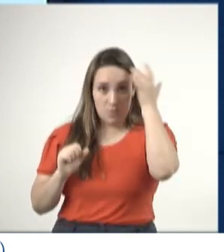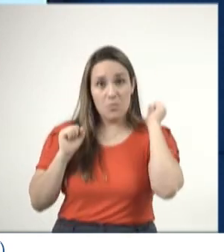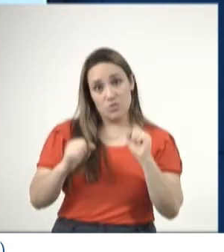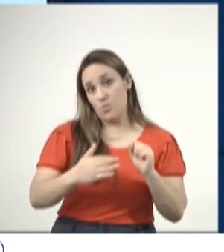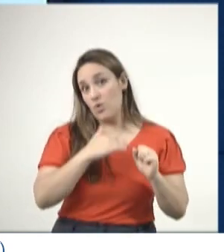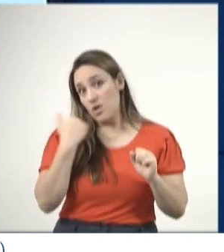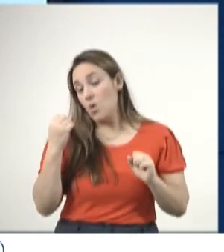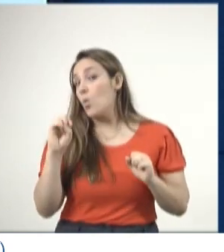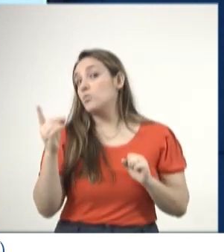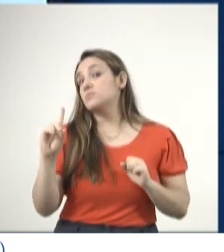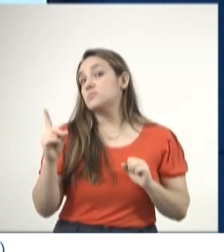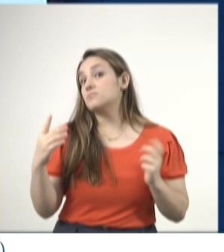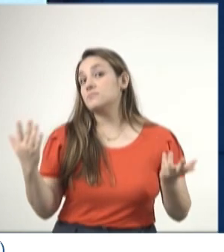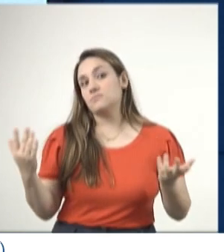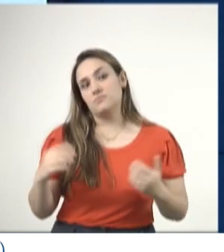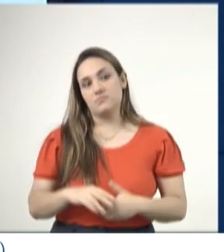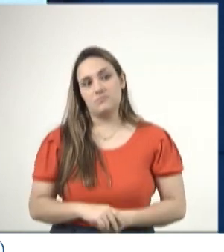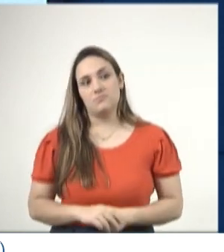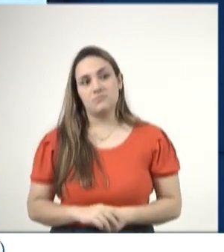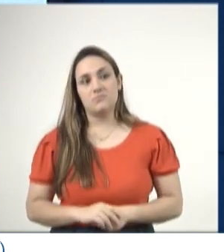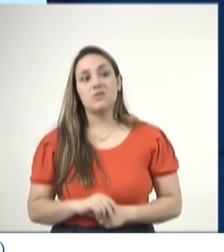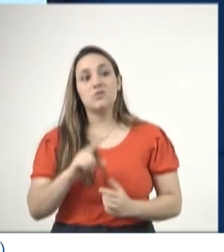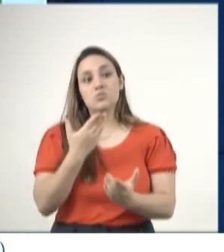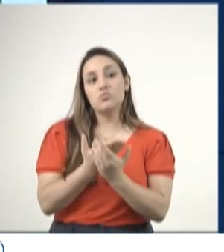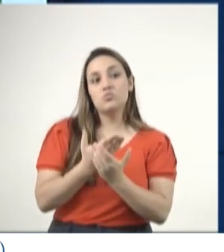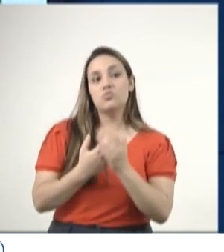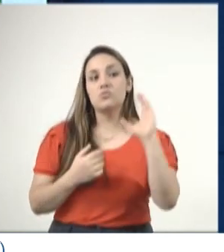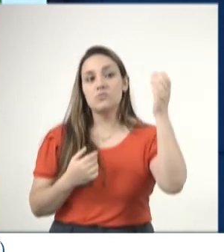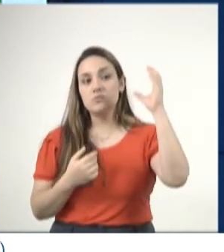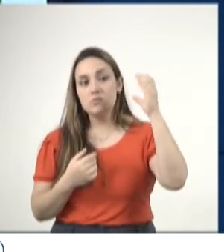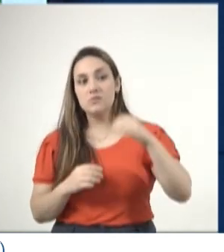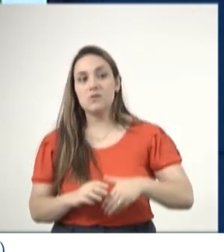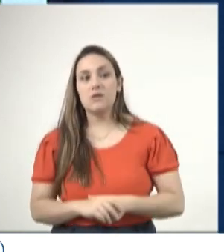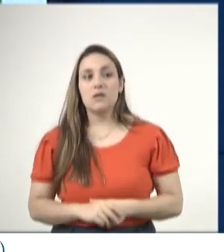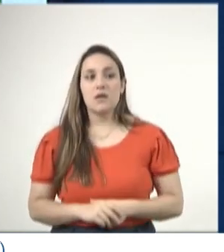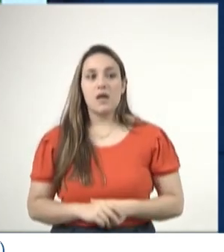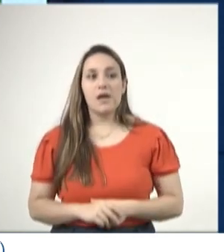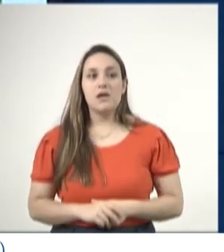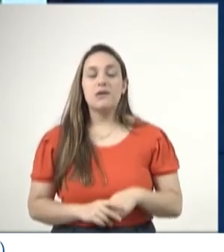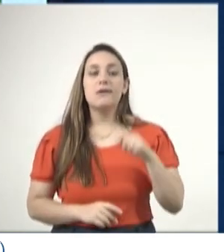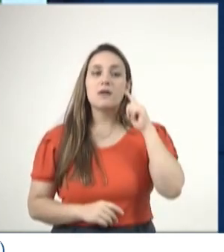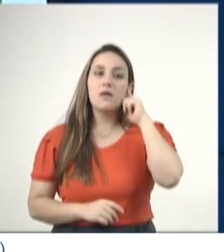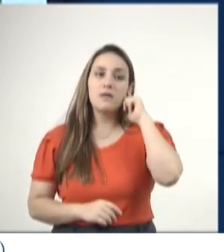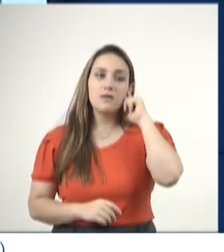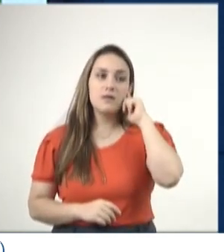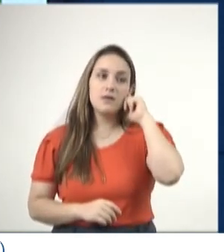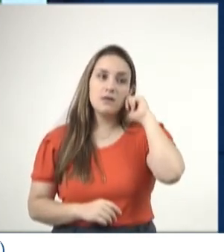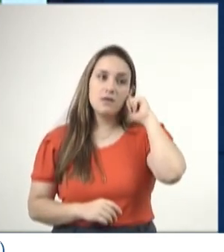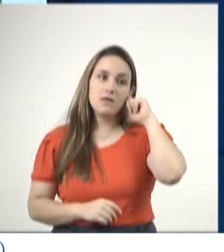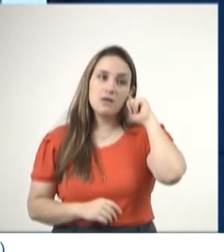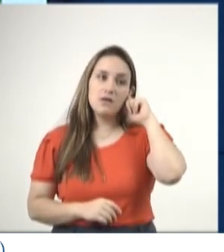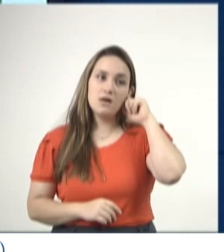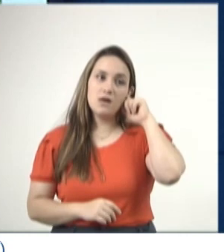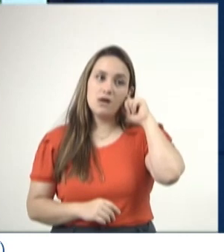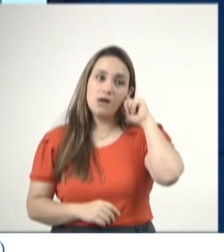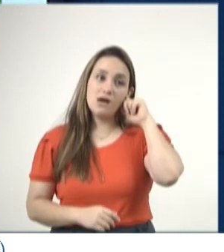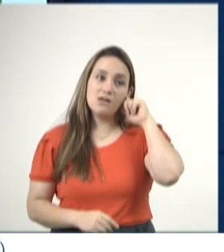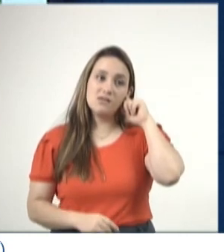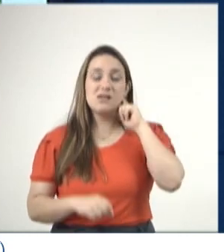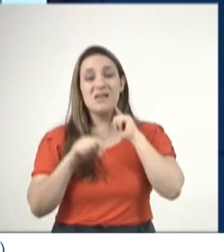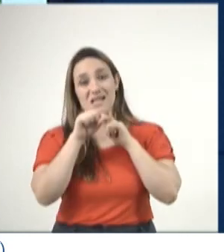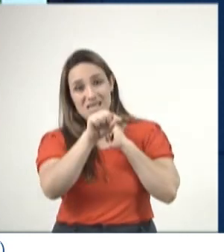sobreviver? Tudo baseado em ciência. Então, por isso eu digo que, talvez, uma ação dessas, a gente ainda não tem